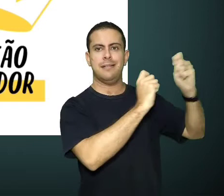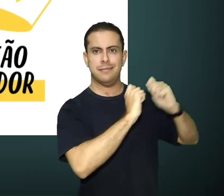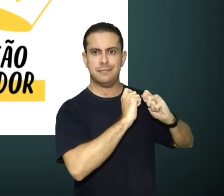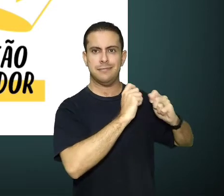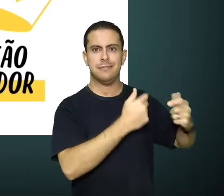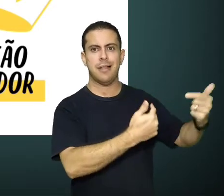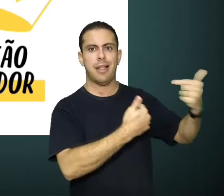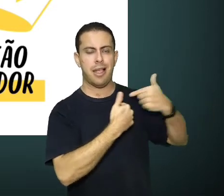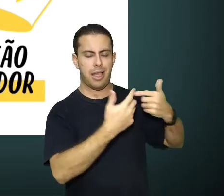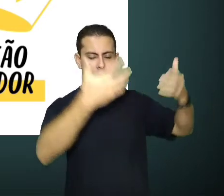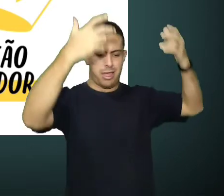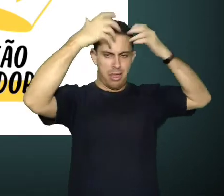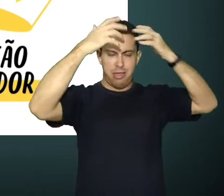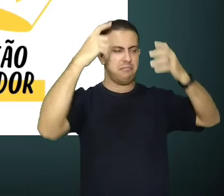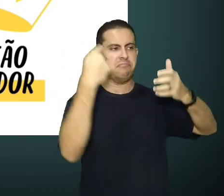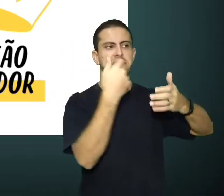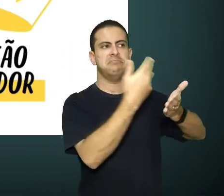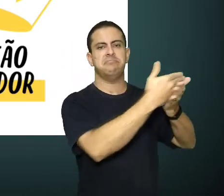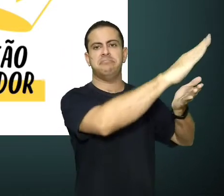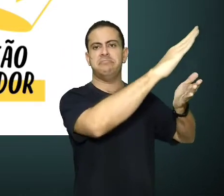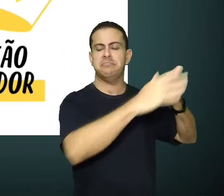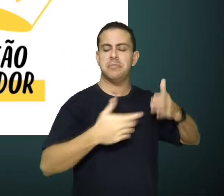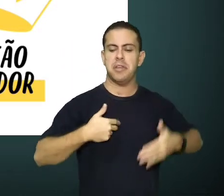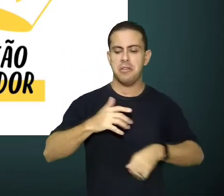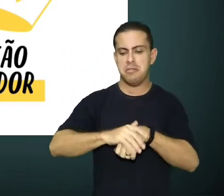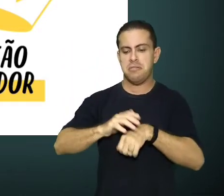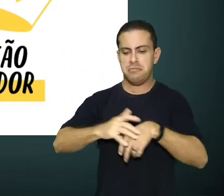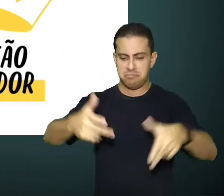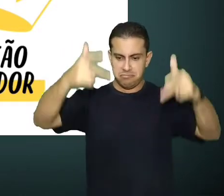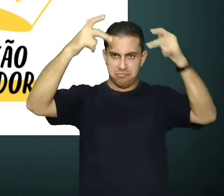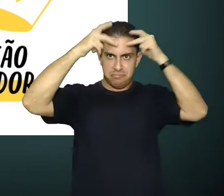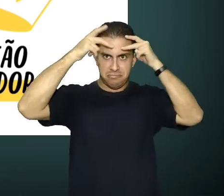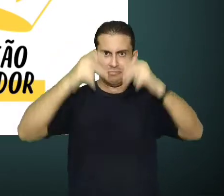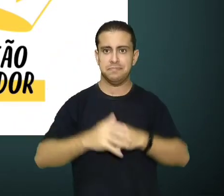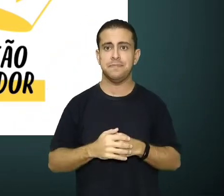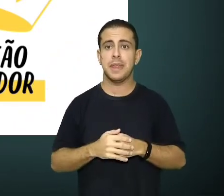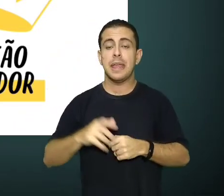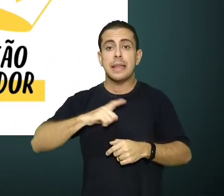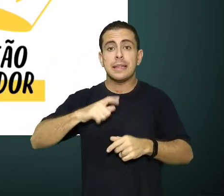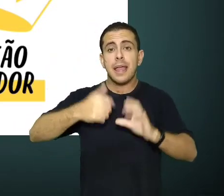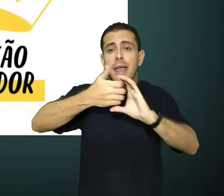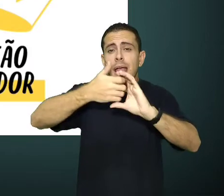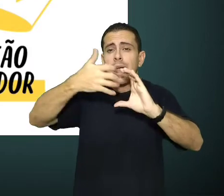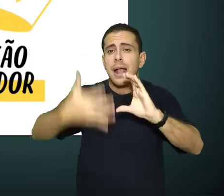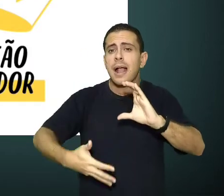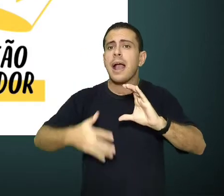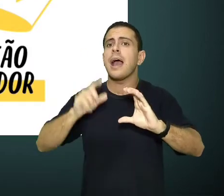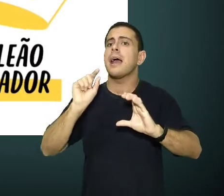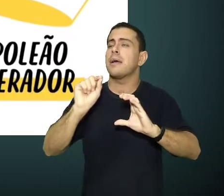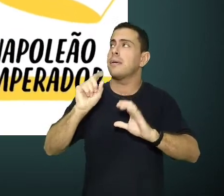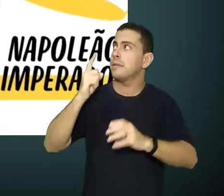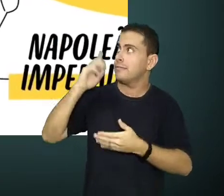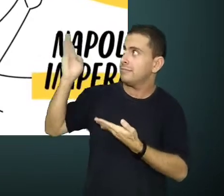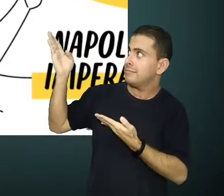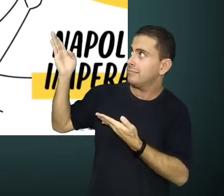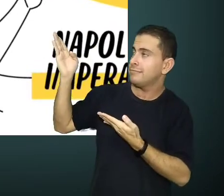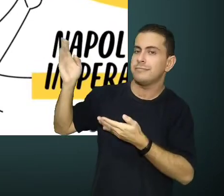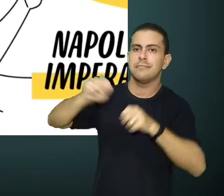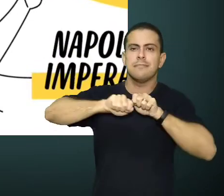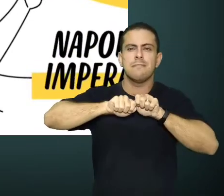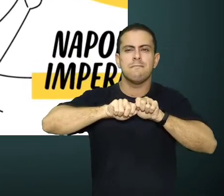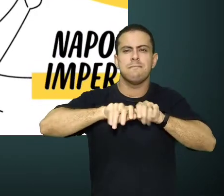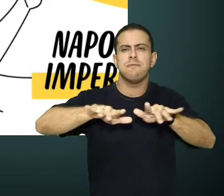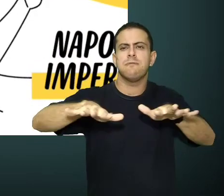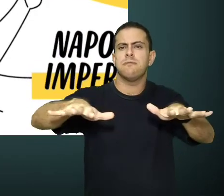para sagrar-se imperador. Uma das principais características do Império Napoleônico foi o